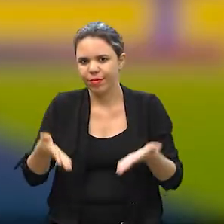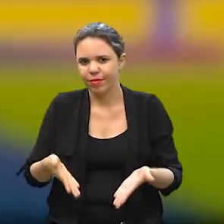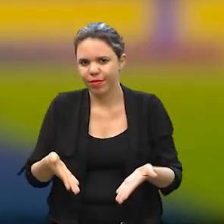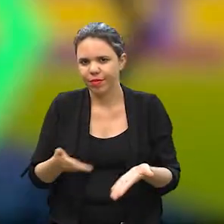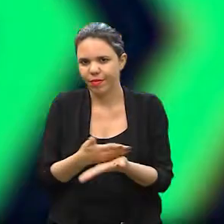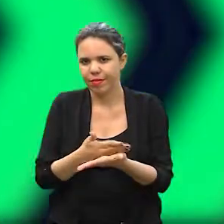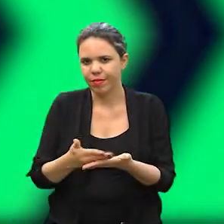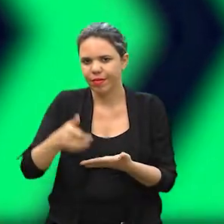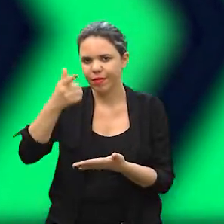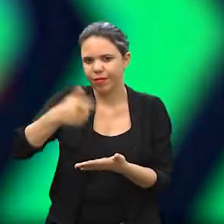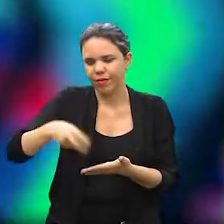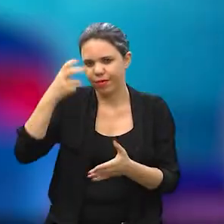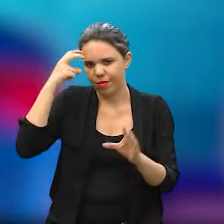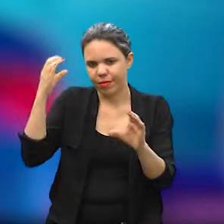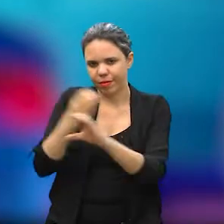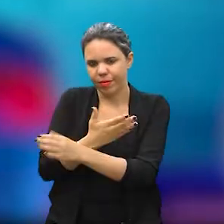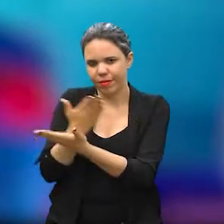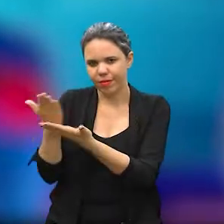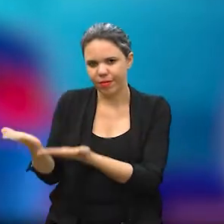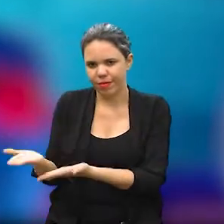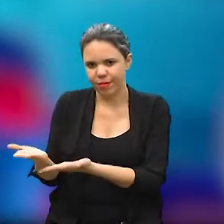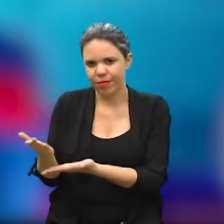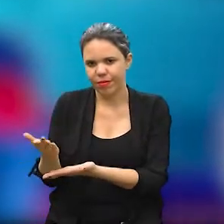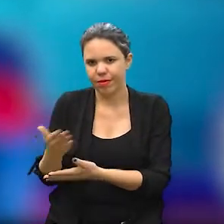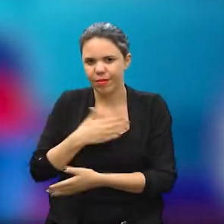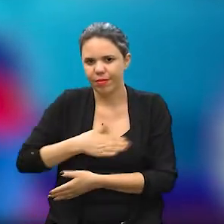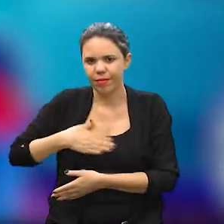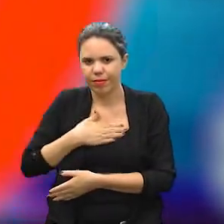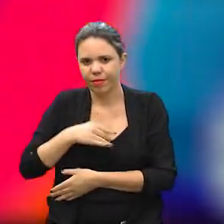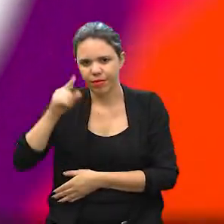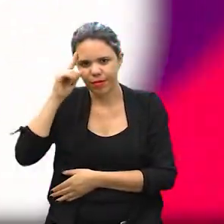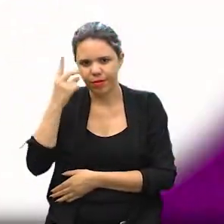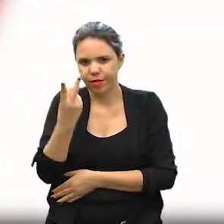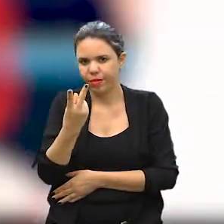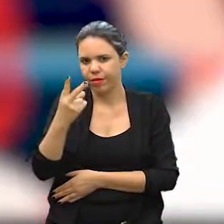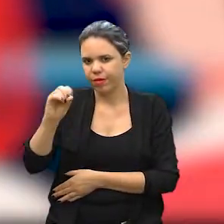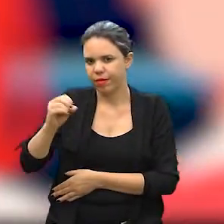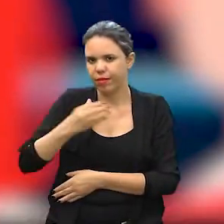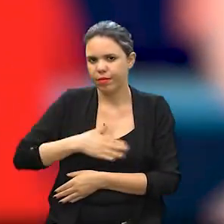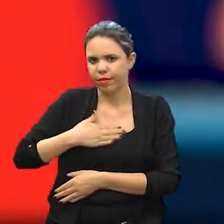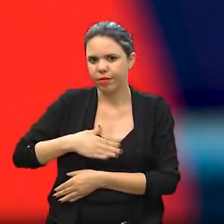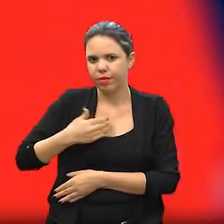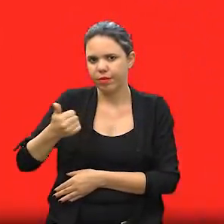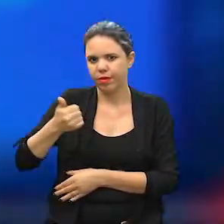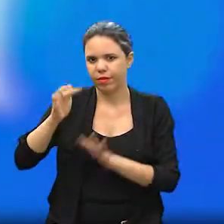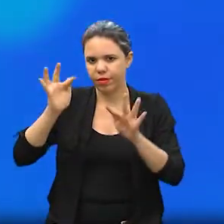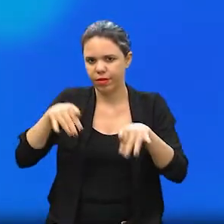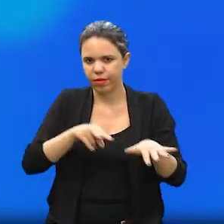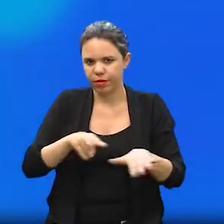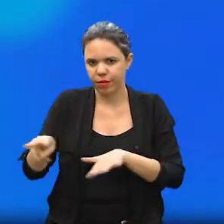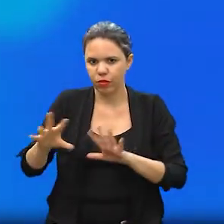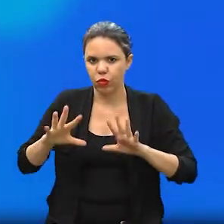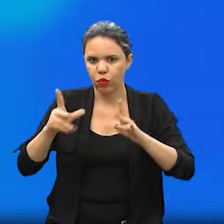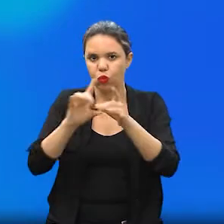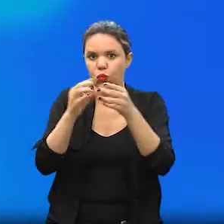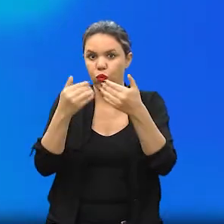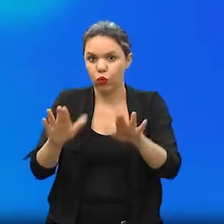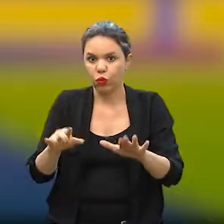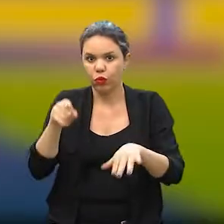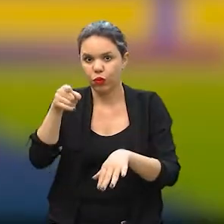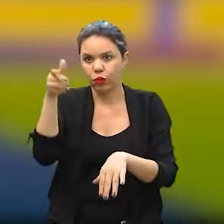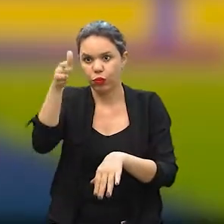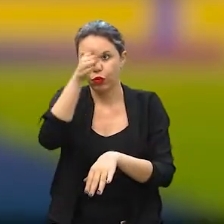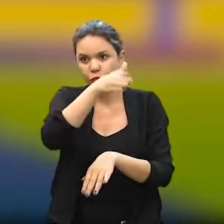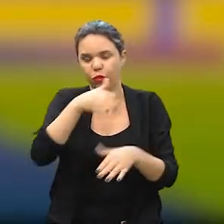aqui começando mais um Cultura Total para você curtir esse dia 20 de agosto, o primeiro fim de semana com tudo liberado para